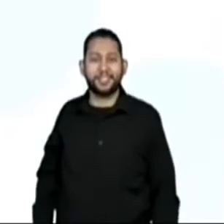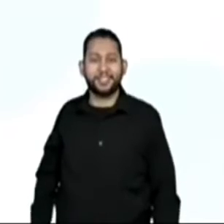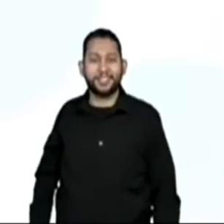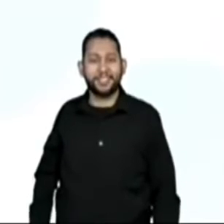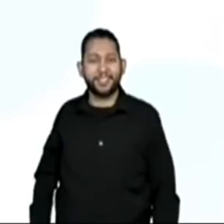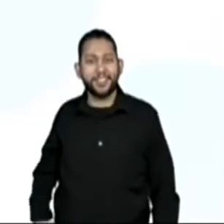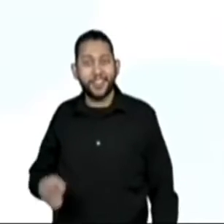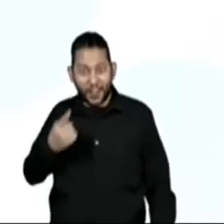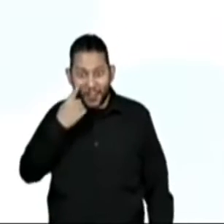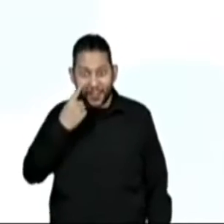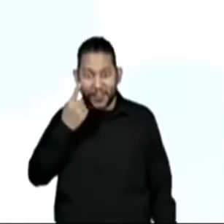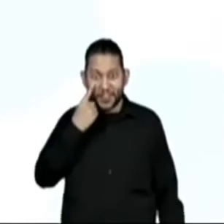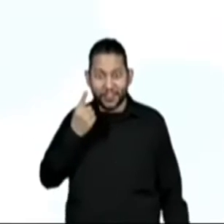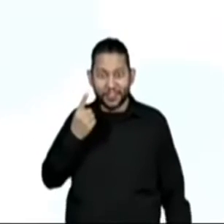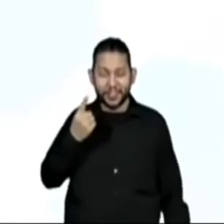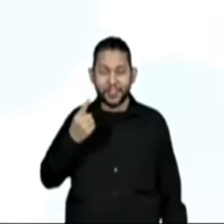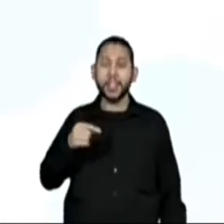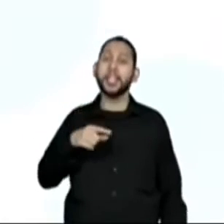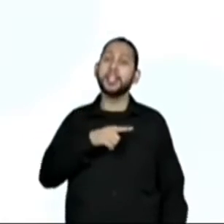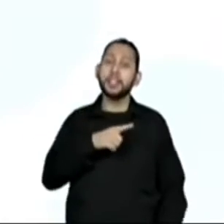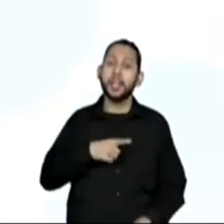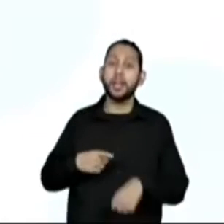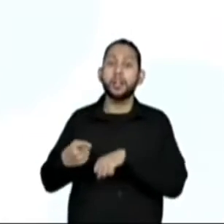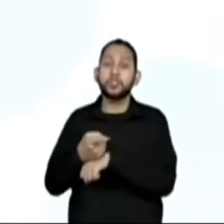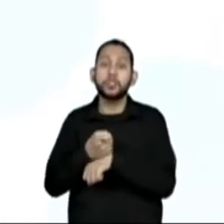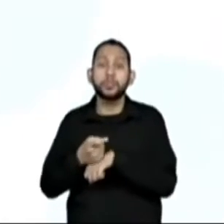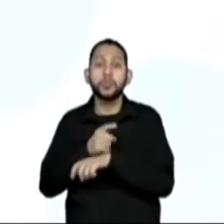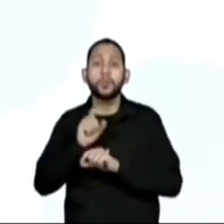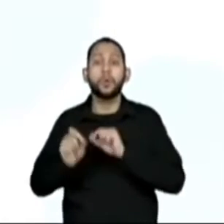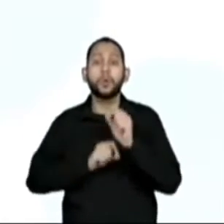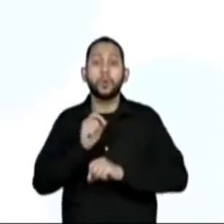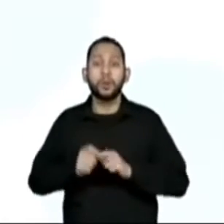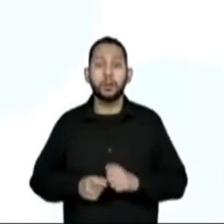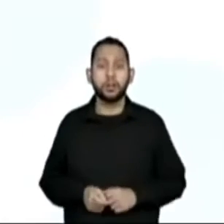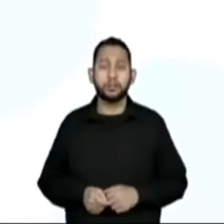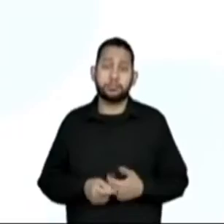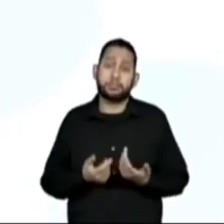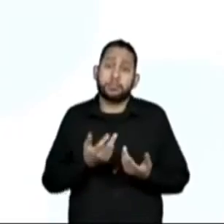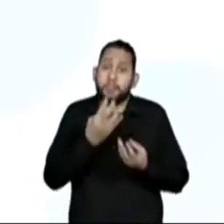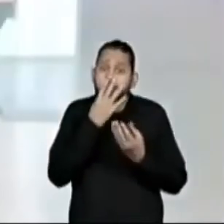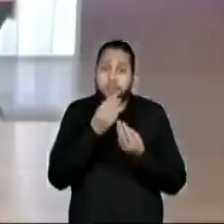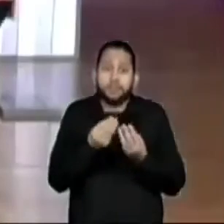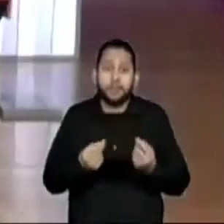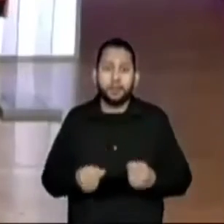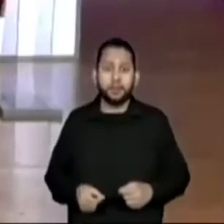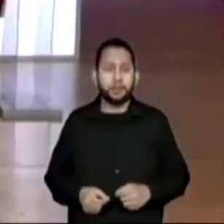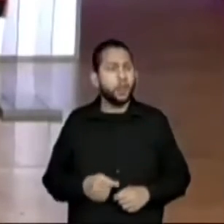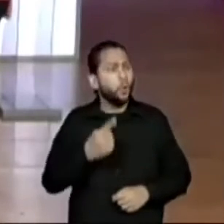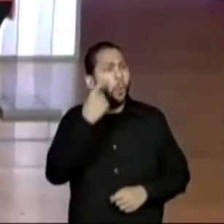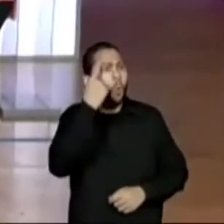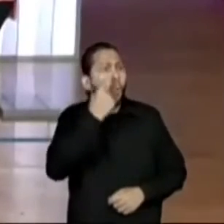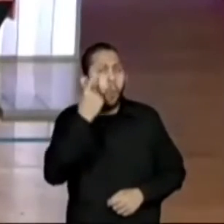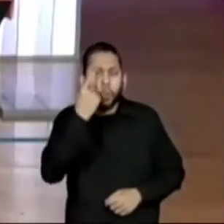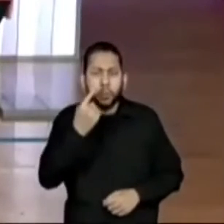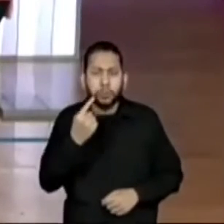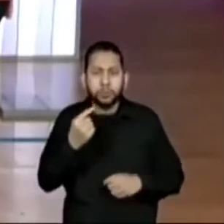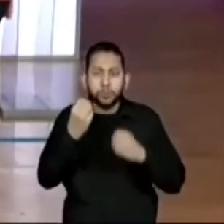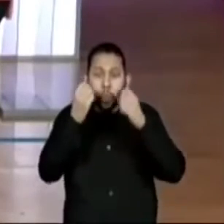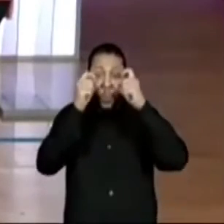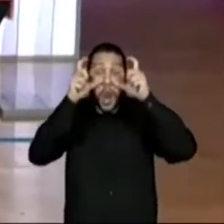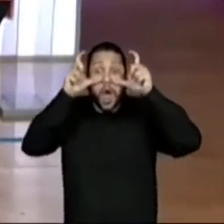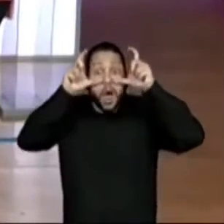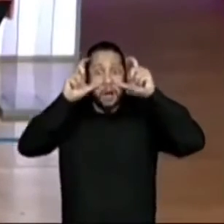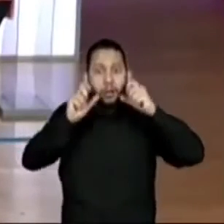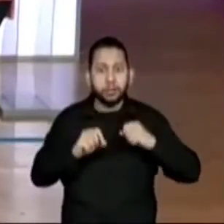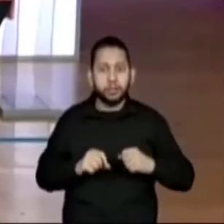Então, né? Sem os adjetivos, nós vemos que a história ela perde um pouquinho da qualidade dela. Sim. Porque quando fala